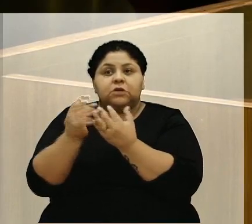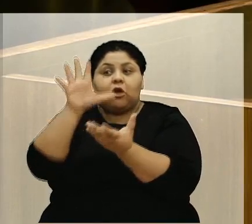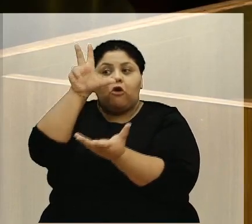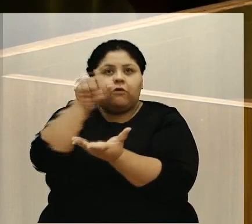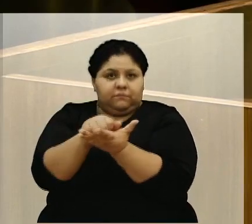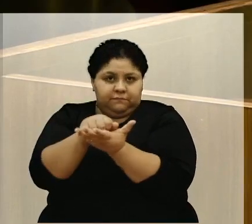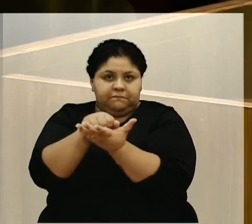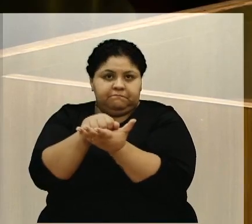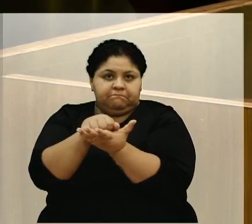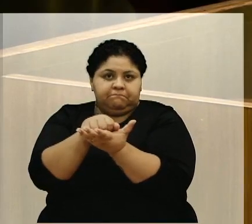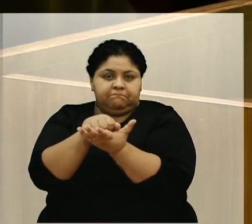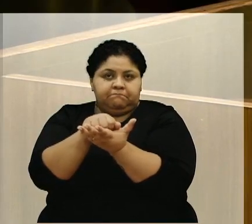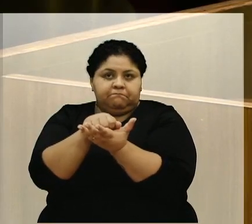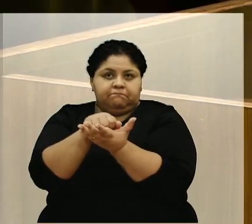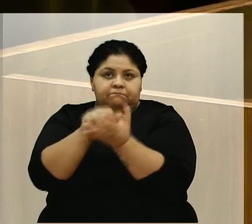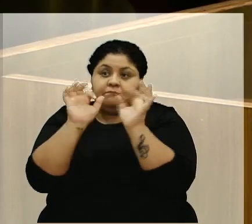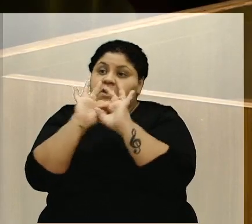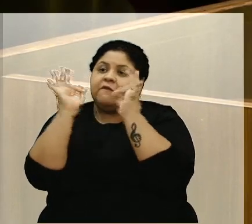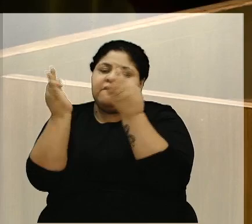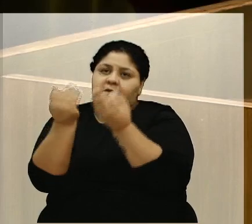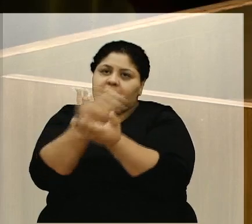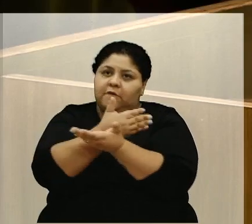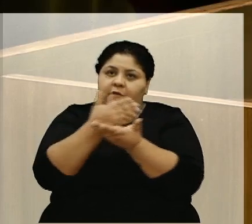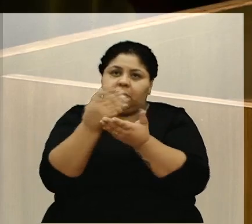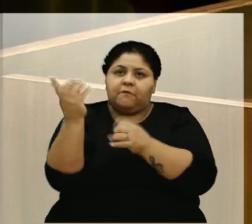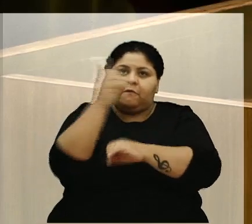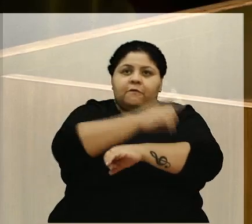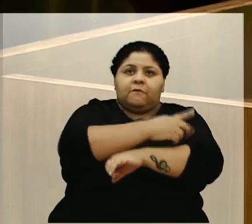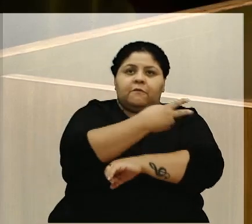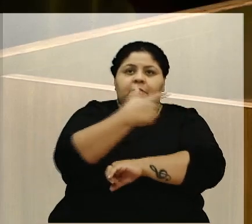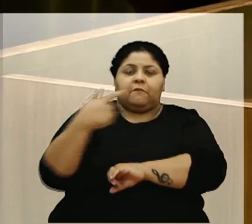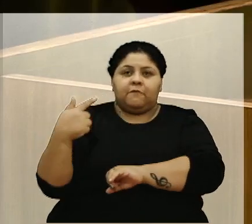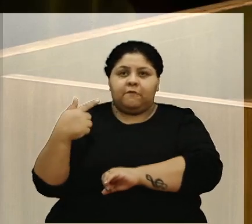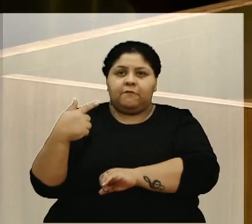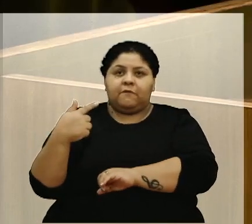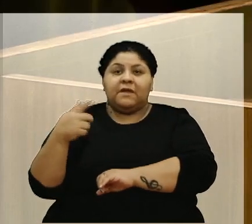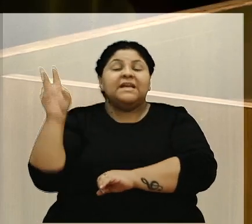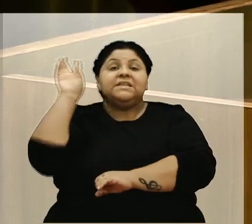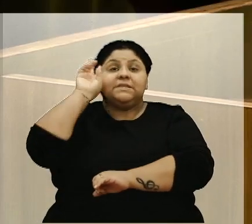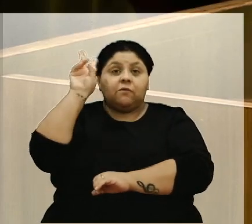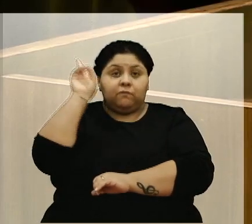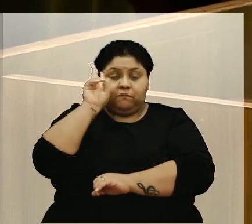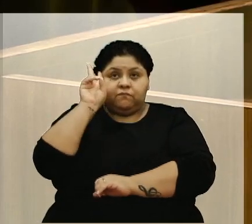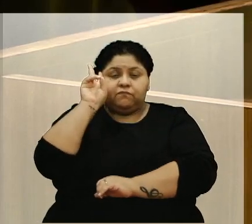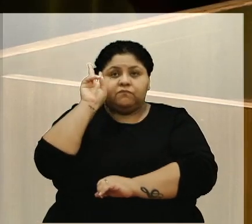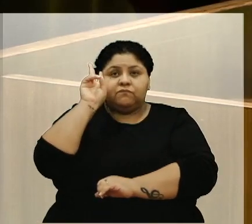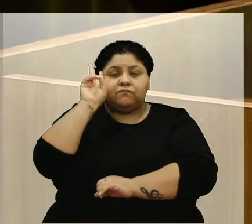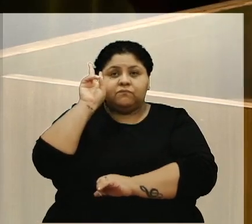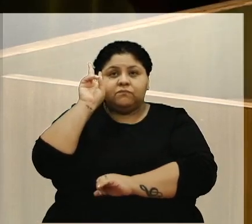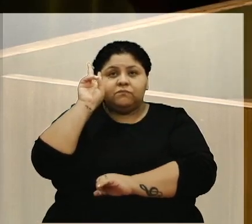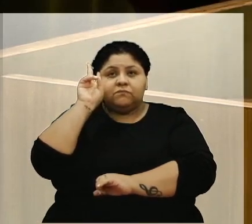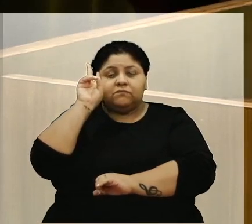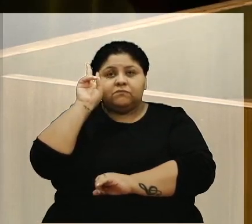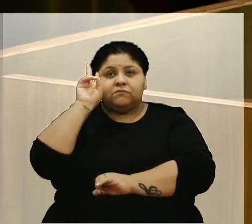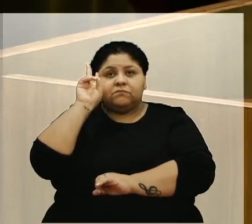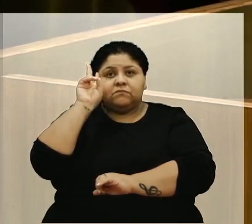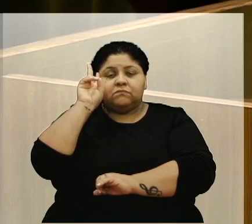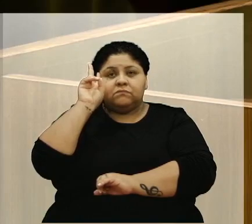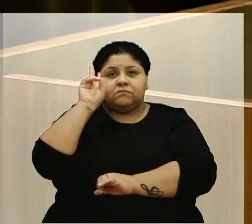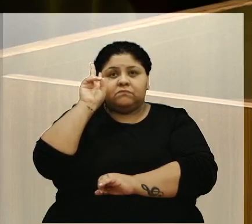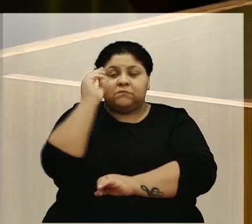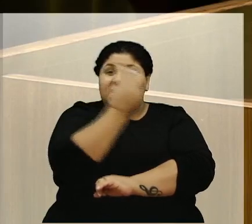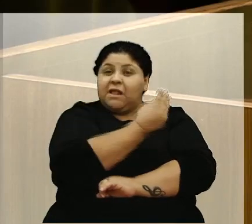cadastrem. As famílias vão ter a partir do dia 27, portanto, a partir de segunda-feira, para entrar, né,